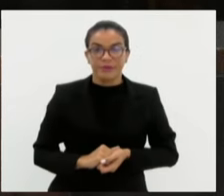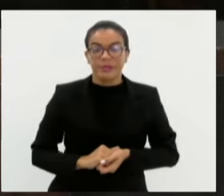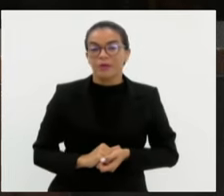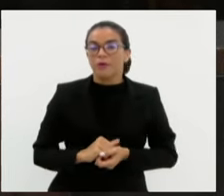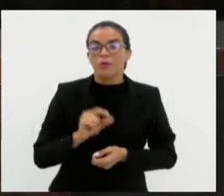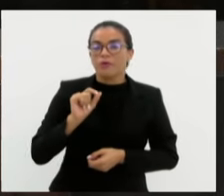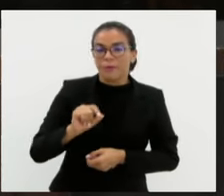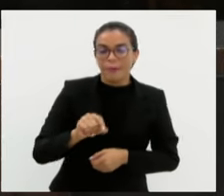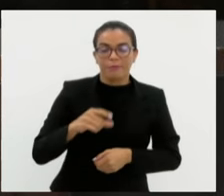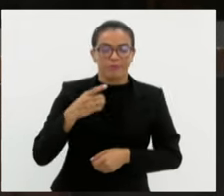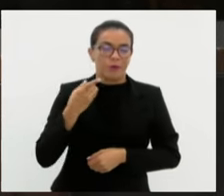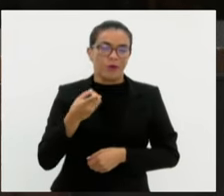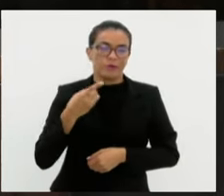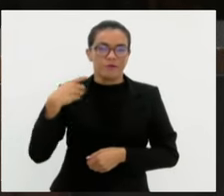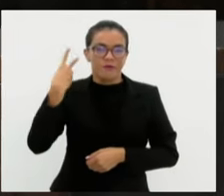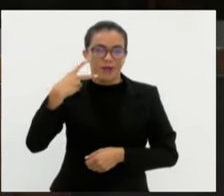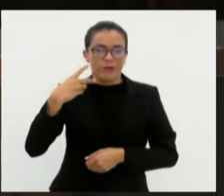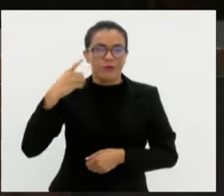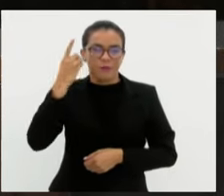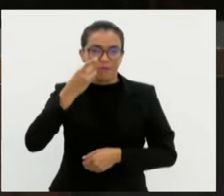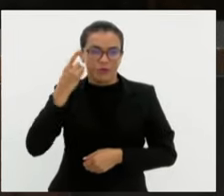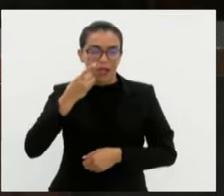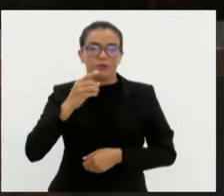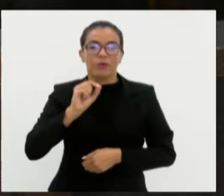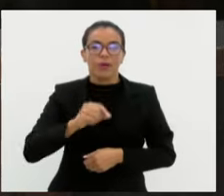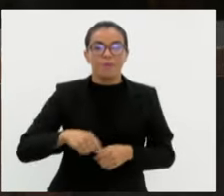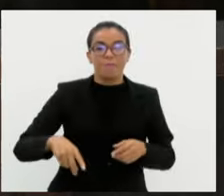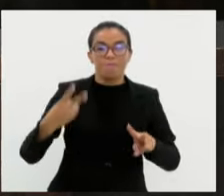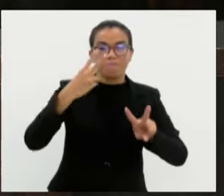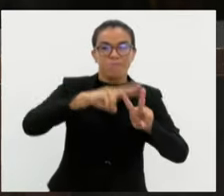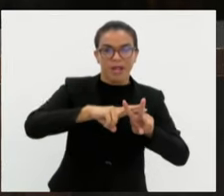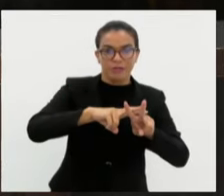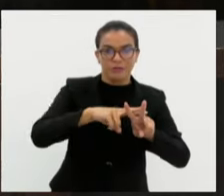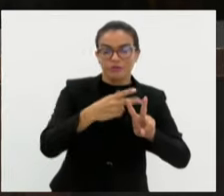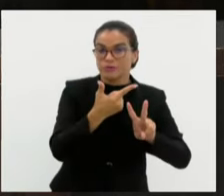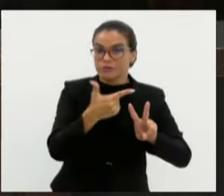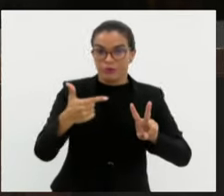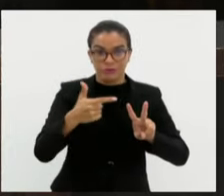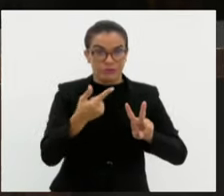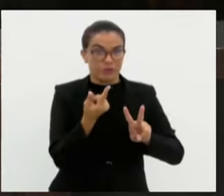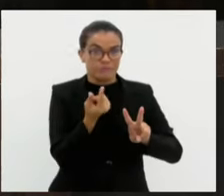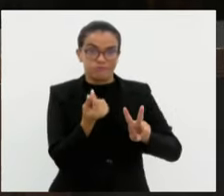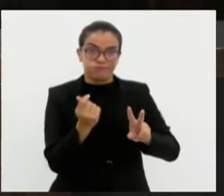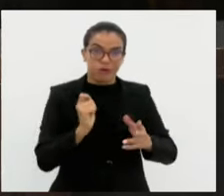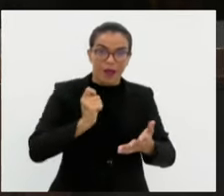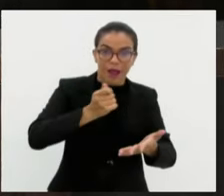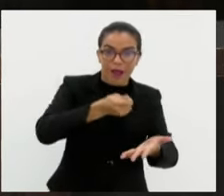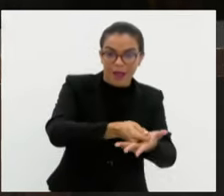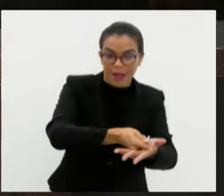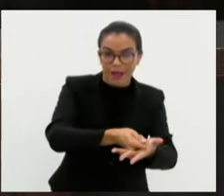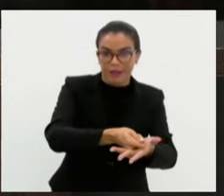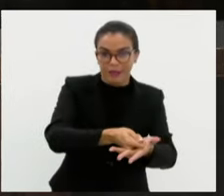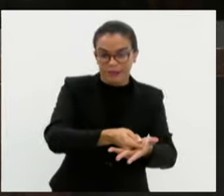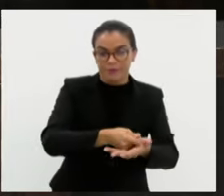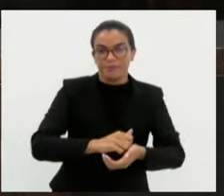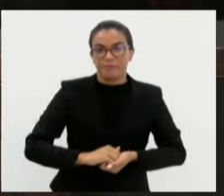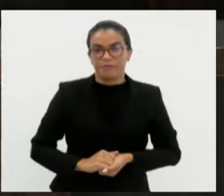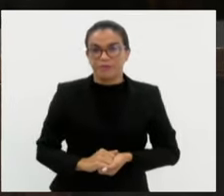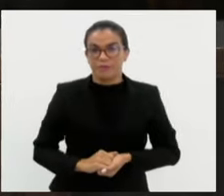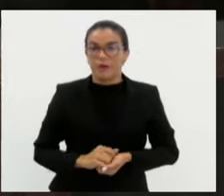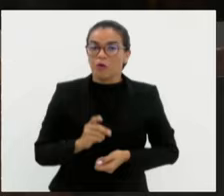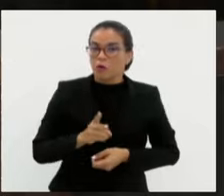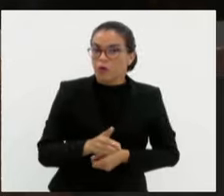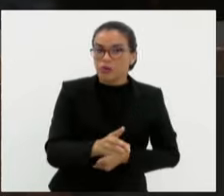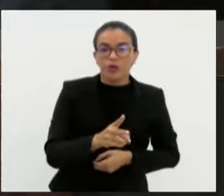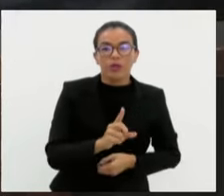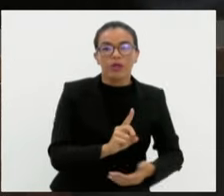preso em flagrante por crime inafiançável, pode o parlamentar decidir que ele deve continuar